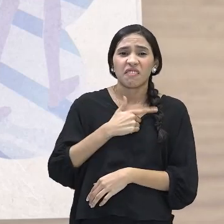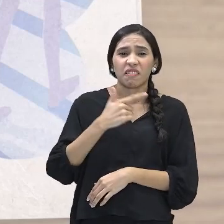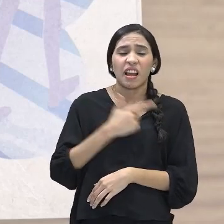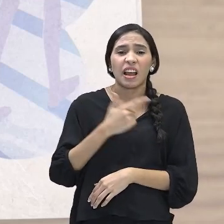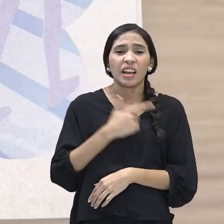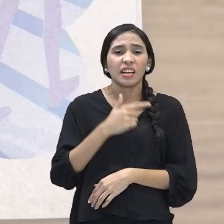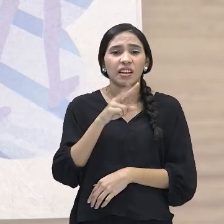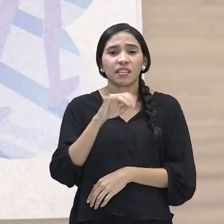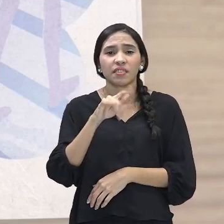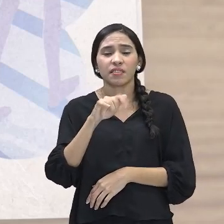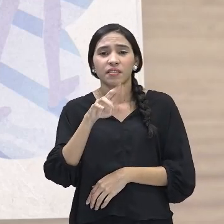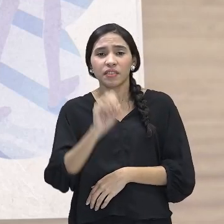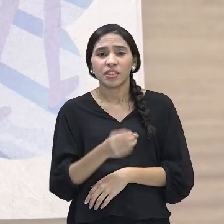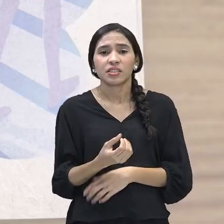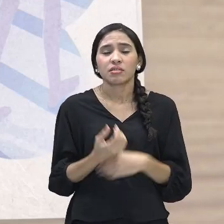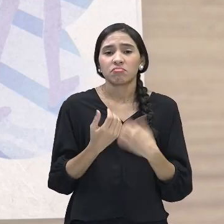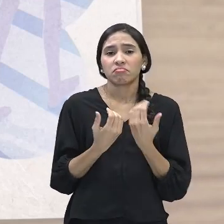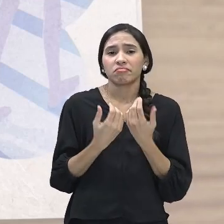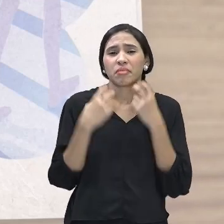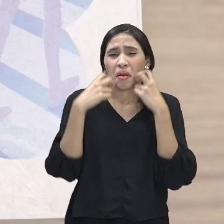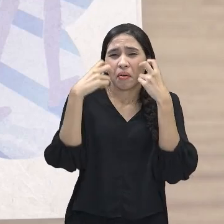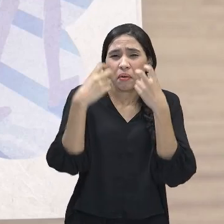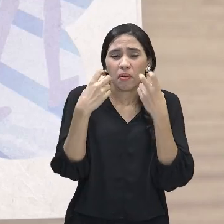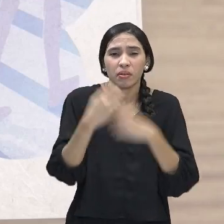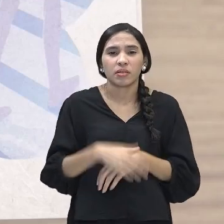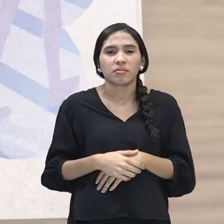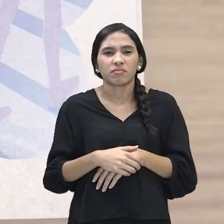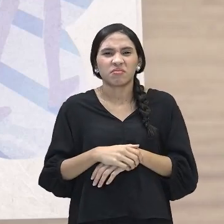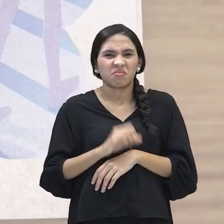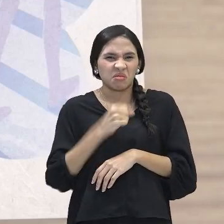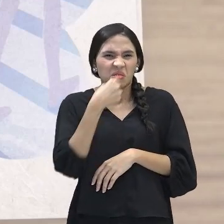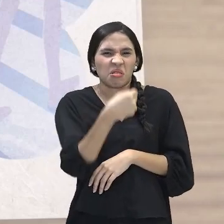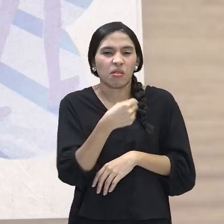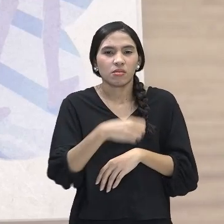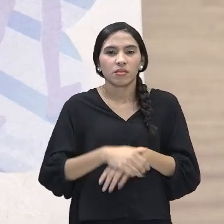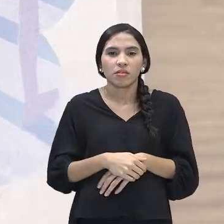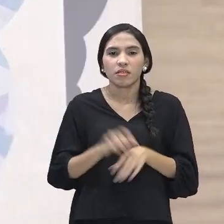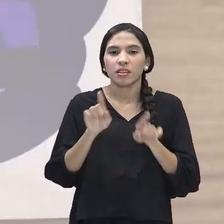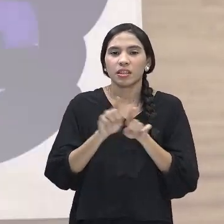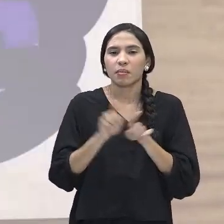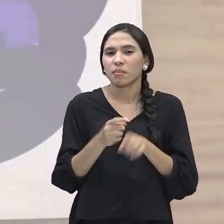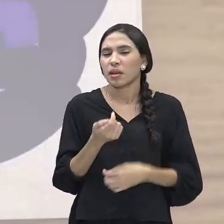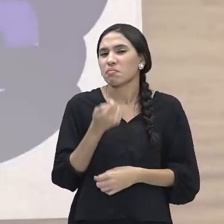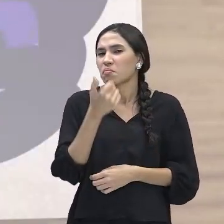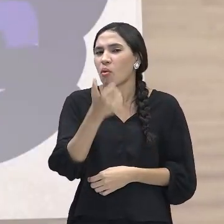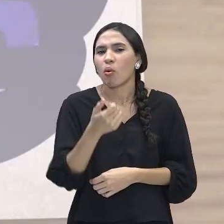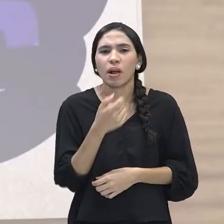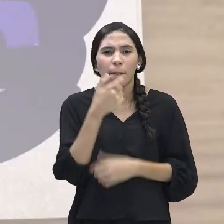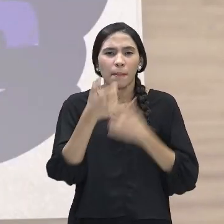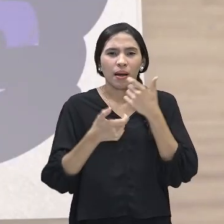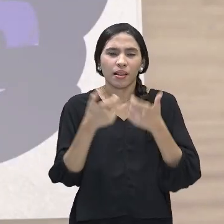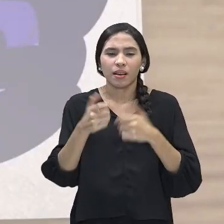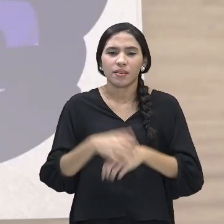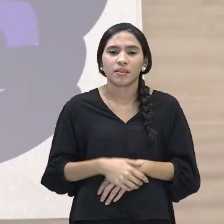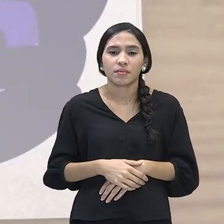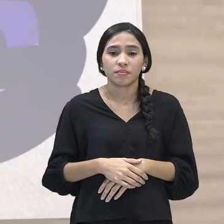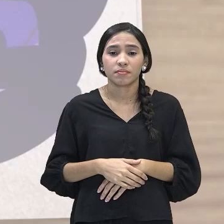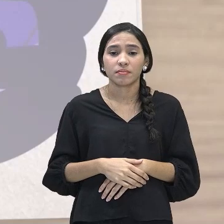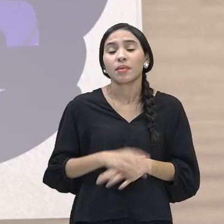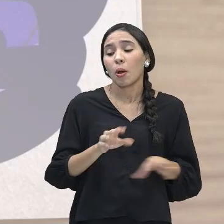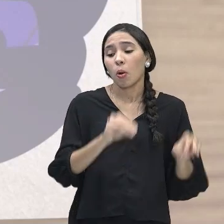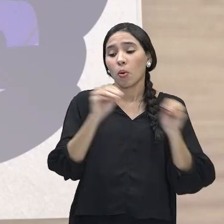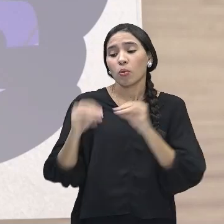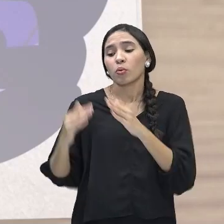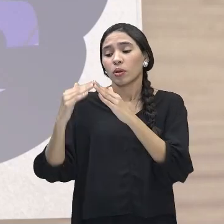virgem, tímida, solitária, ignorante, alienada e de poucas palavras. Quando vai morar no Rio de